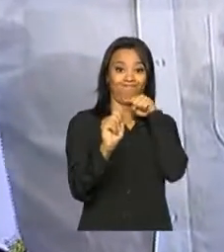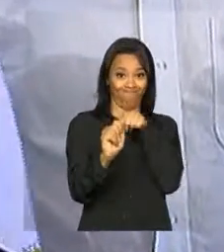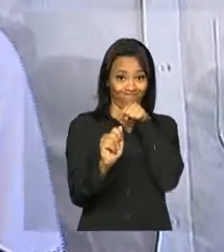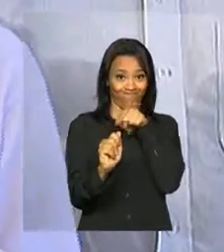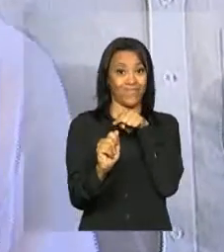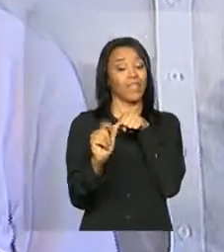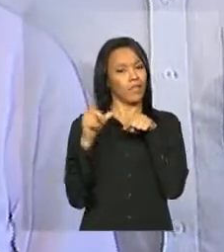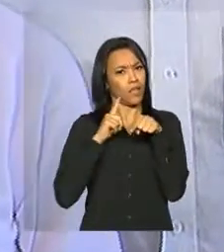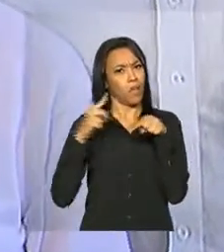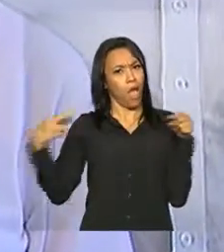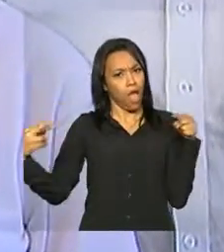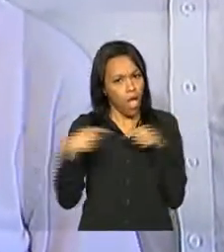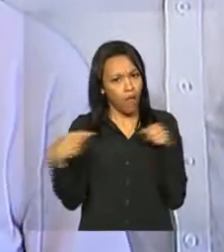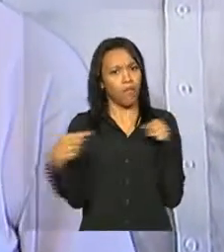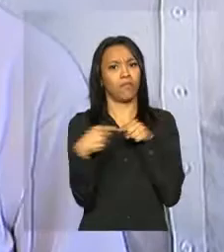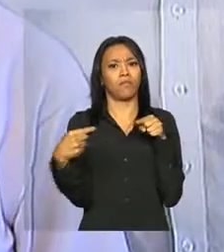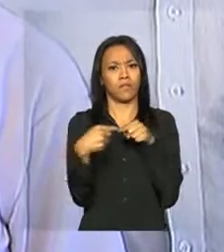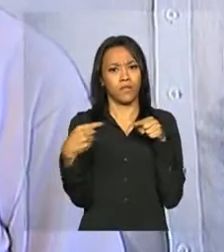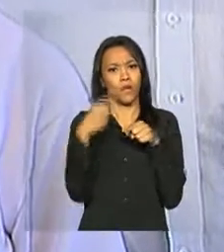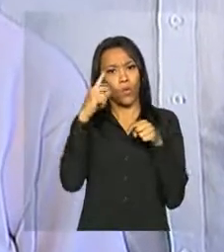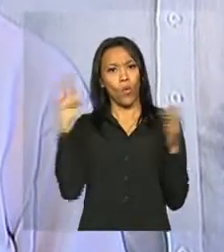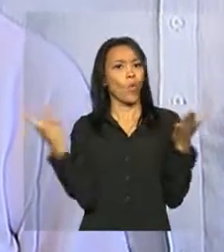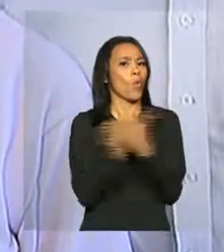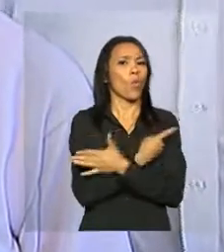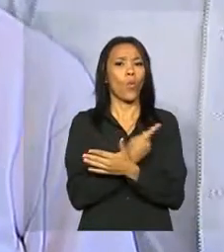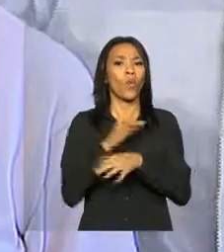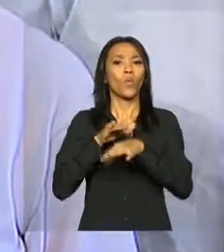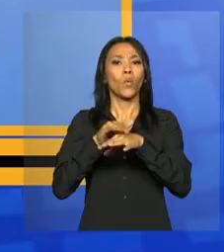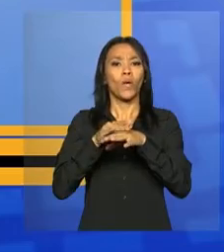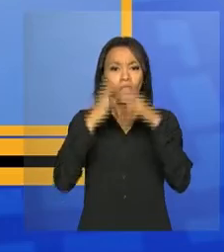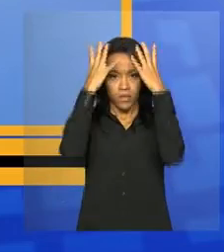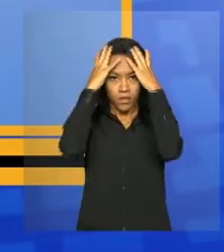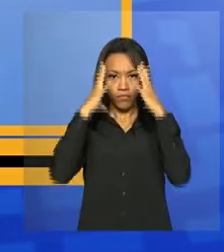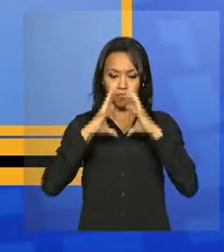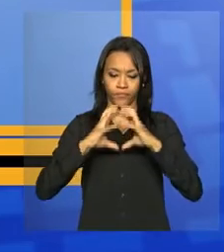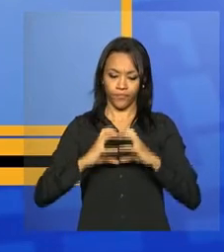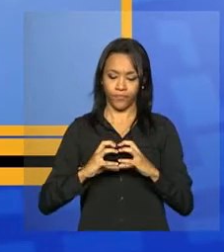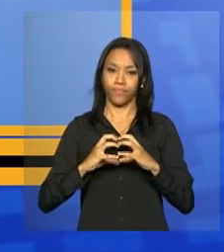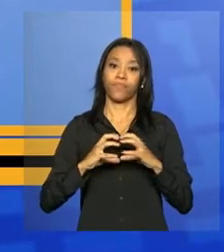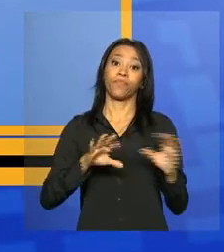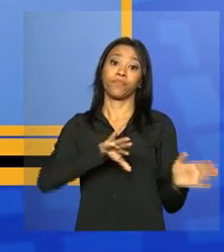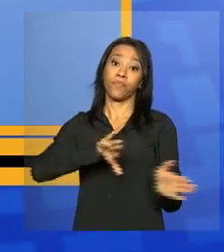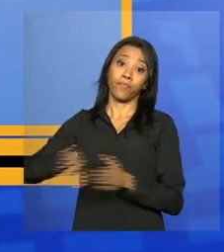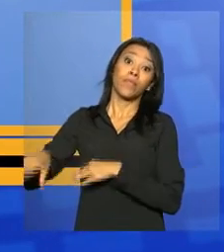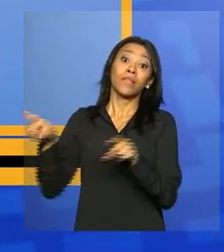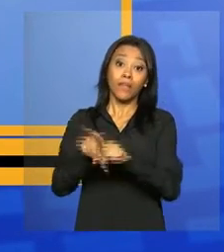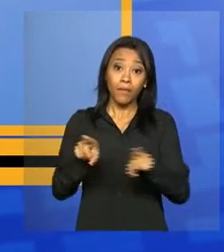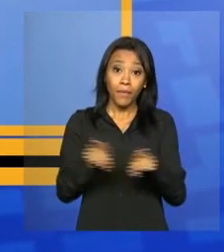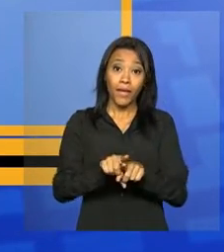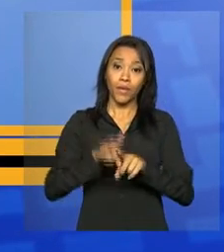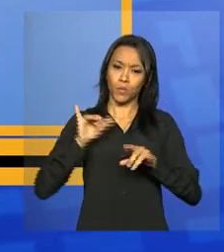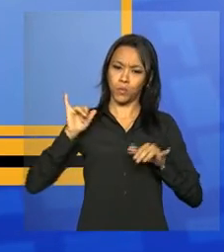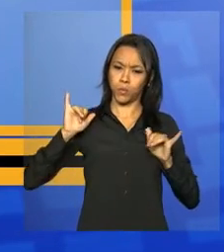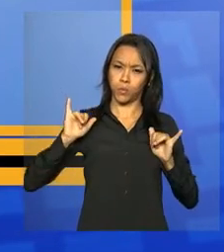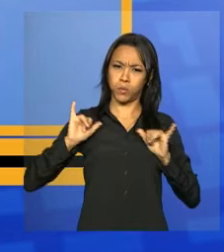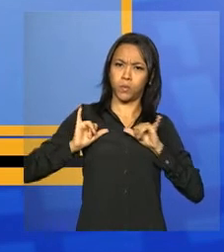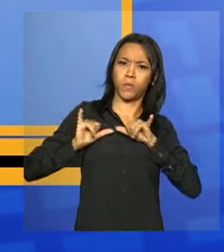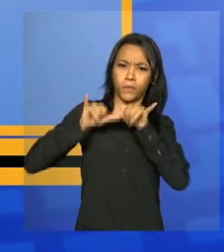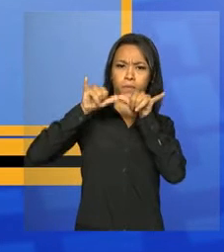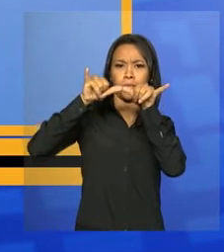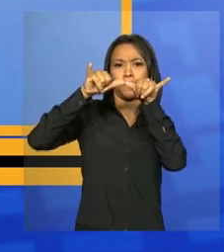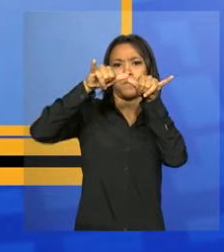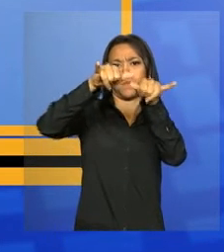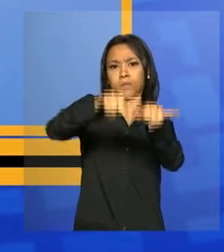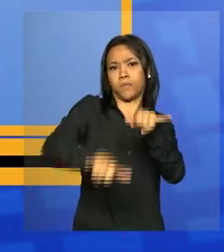correlação com uma doença que amei você fale a esquadrilha da fumaça também participou do dia nacional de